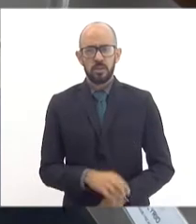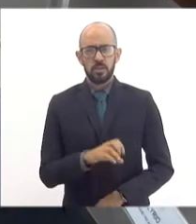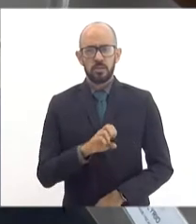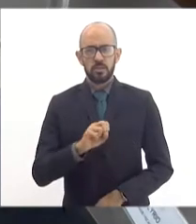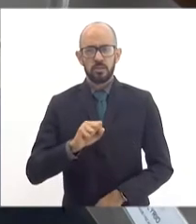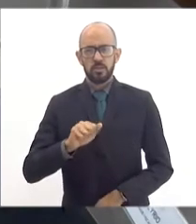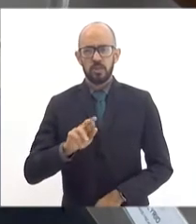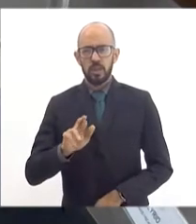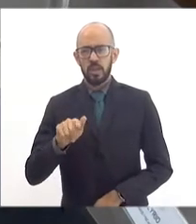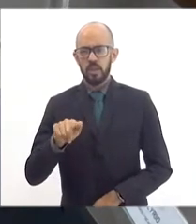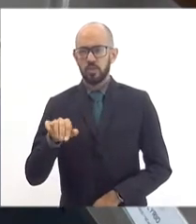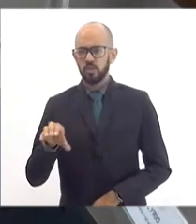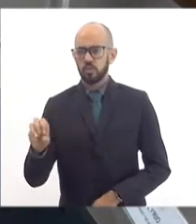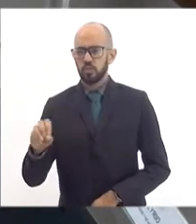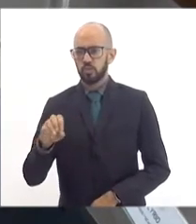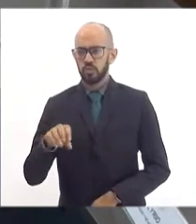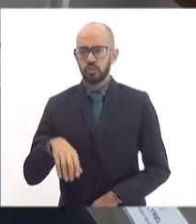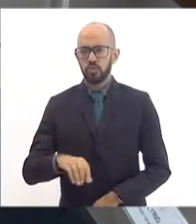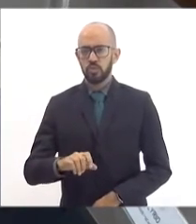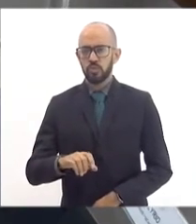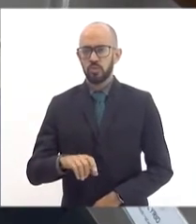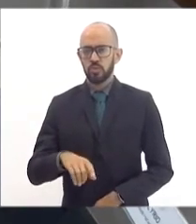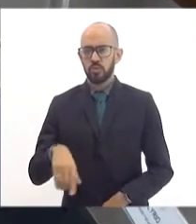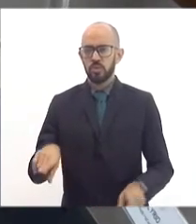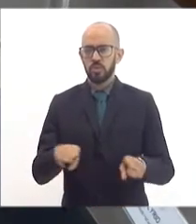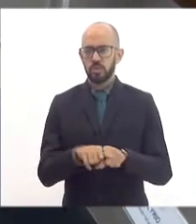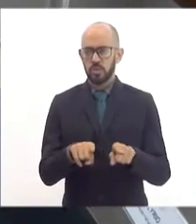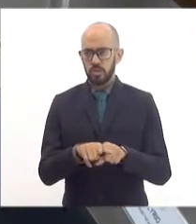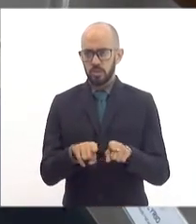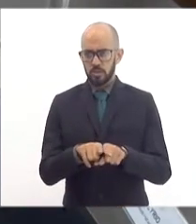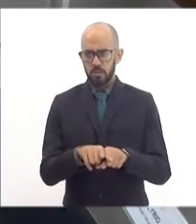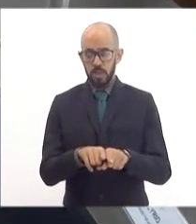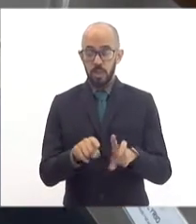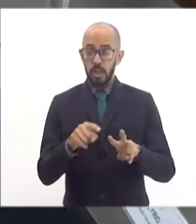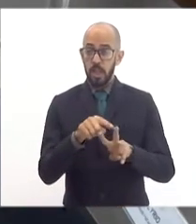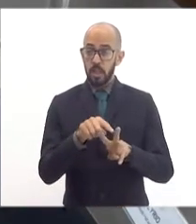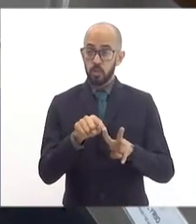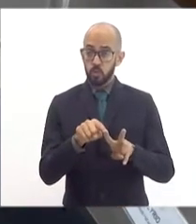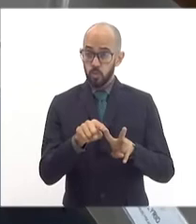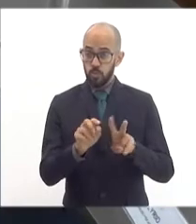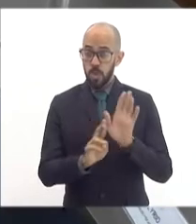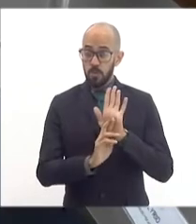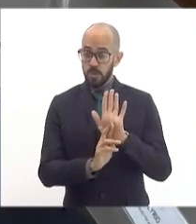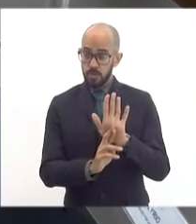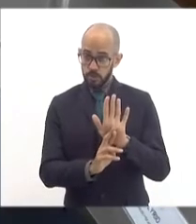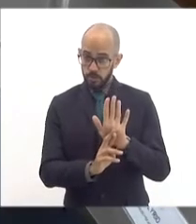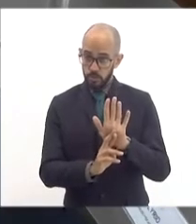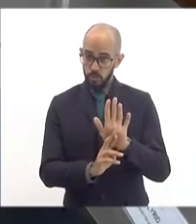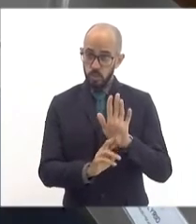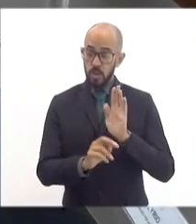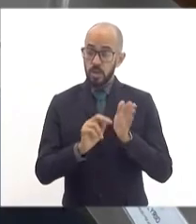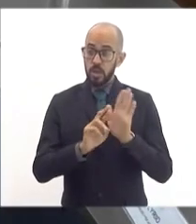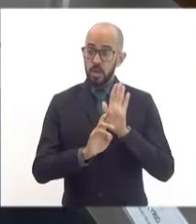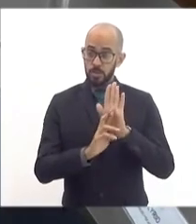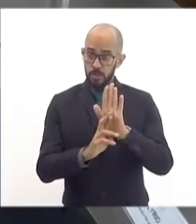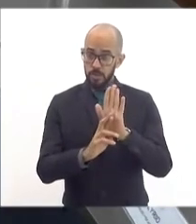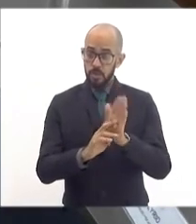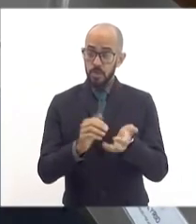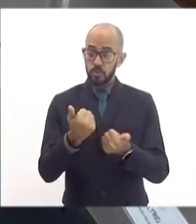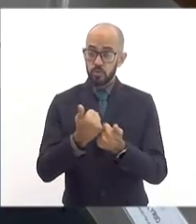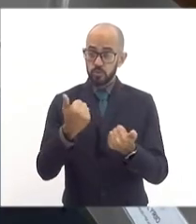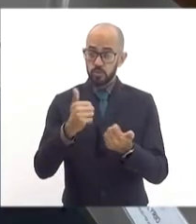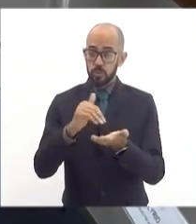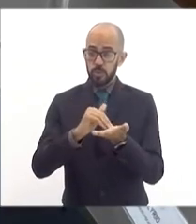Martins, e tem dupla representação, representa a subsecretaria